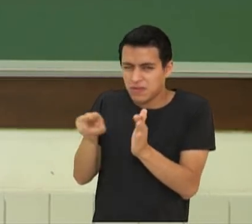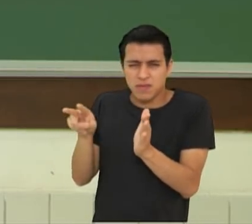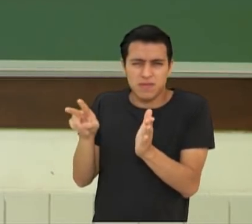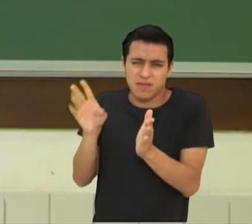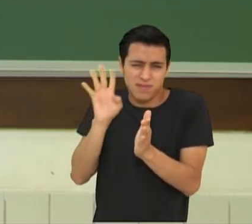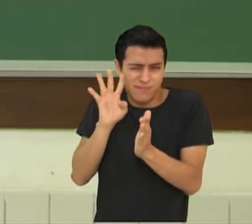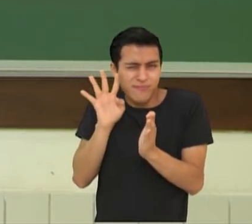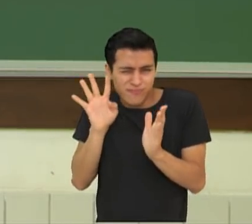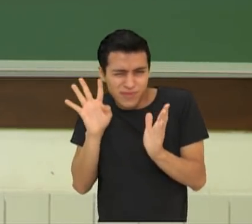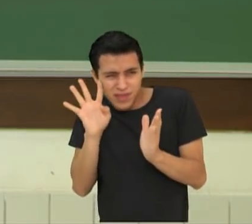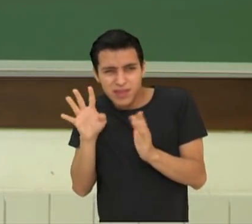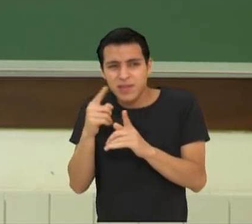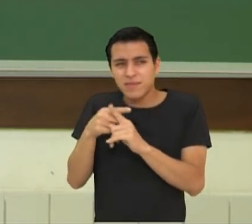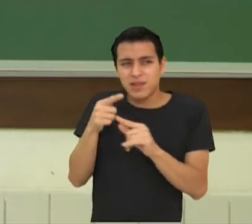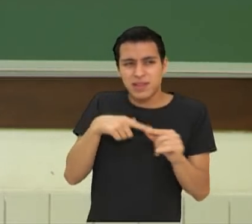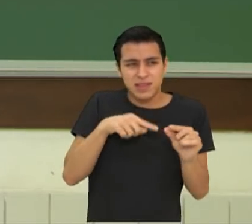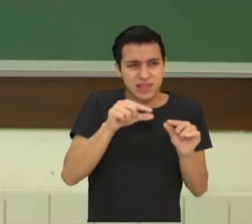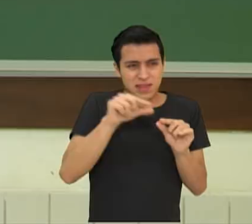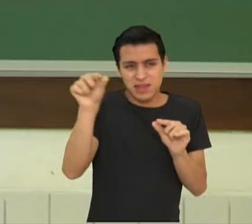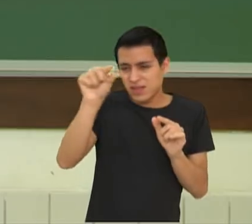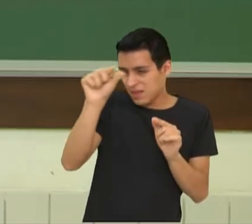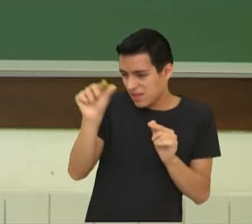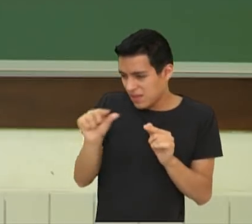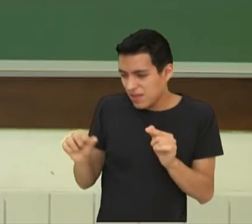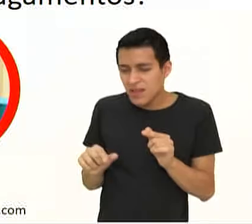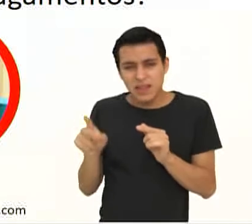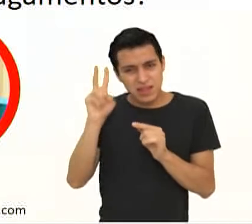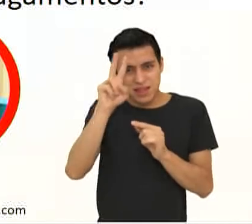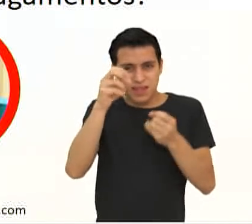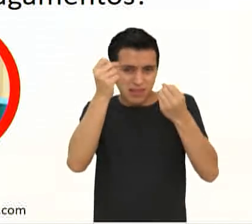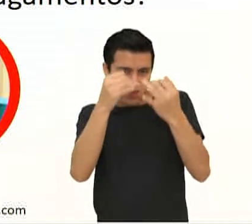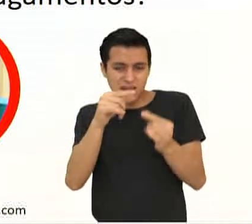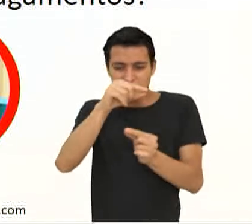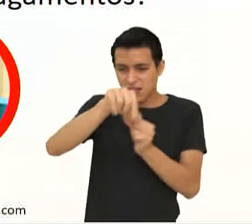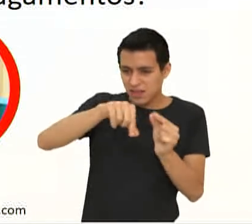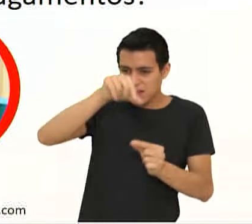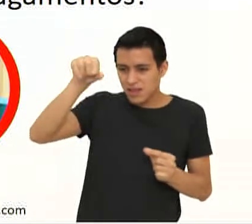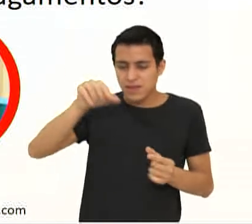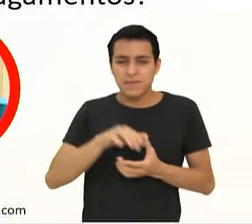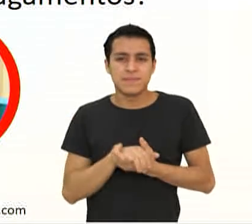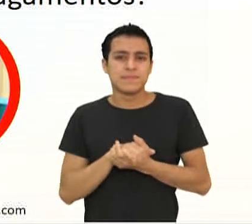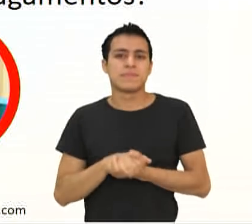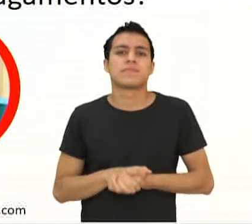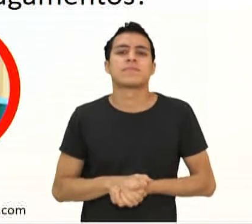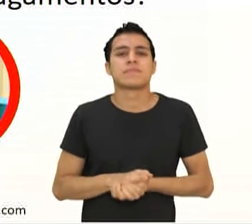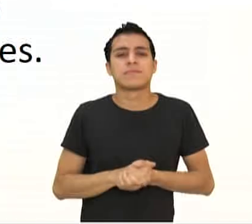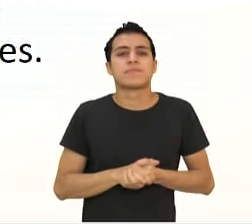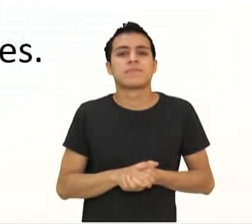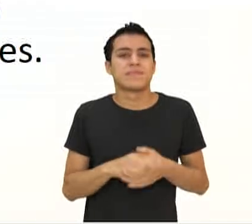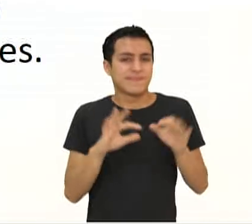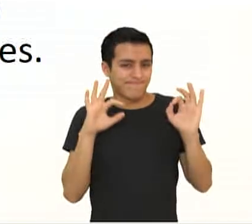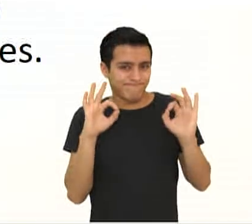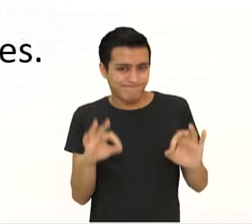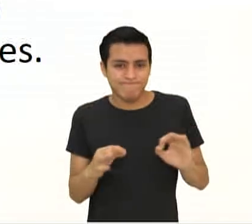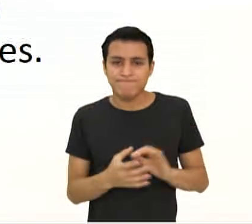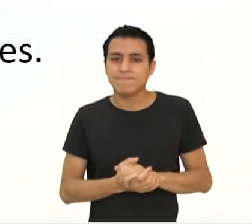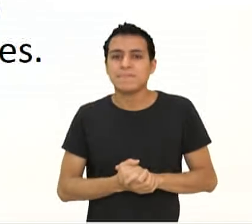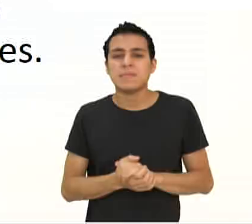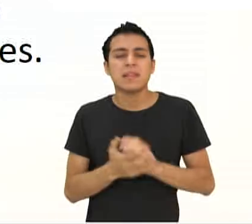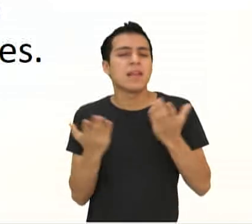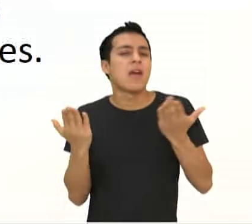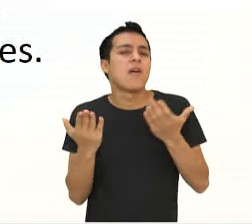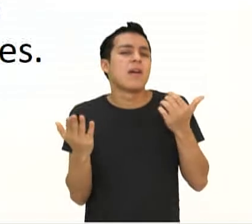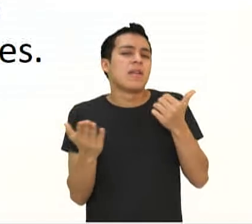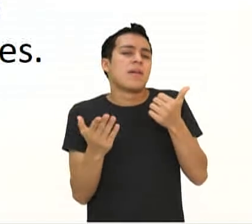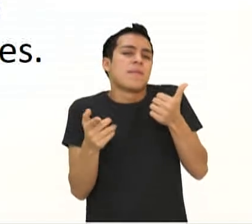aspas, né? Porque ela tem aquele formato espiralado, lembra? É um espirilo. Muito bem. Vamos ao